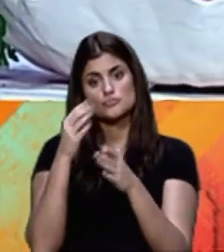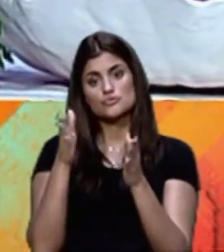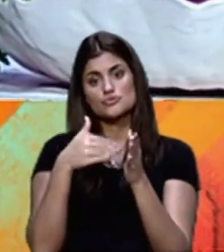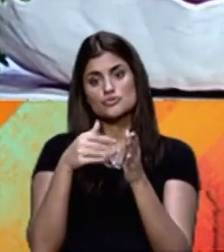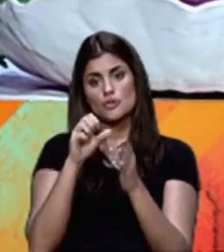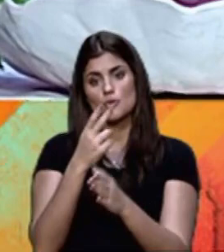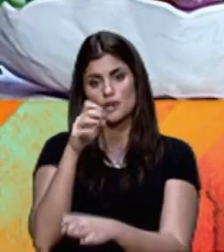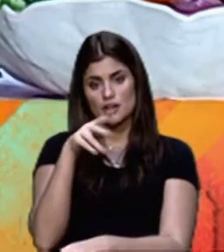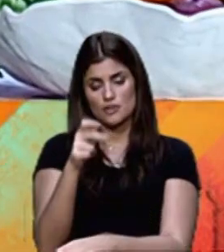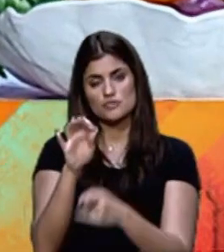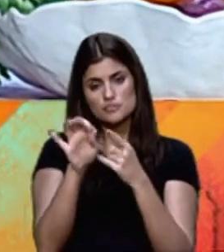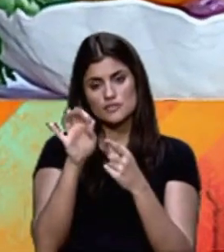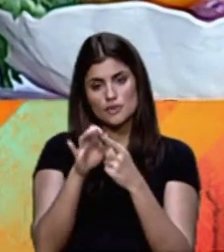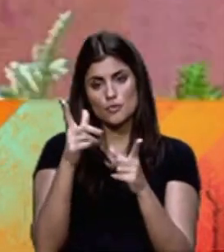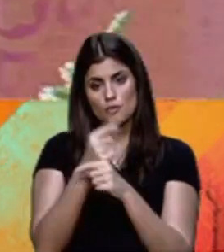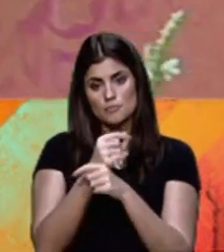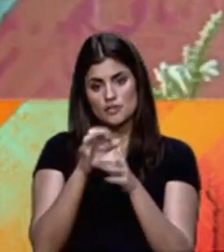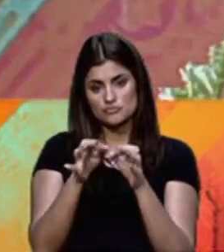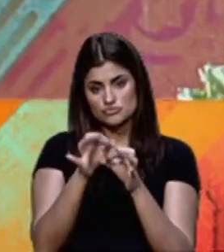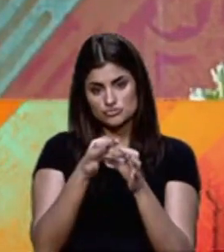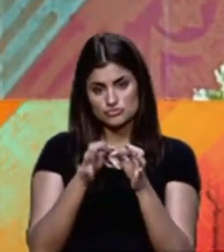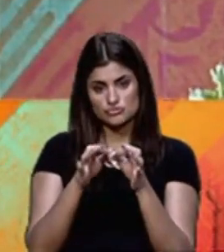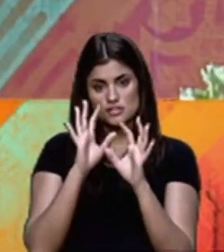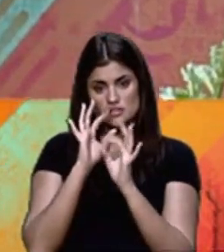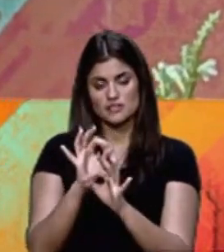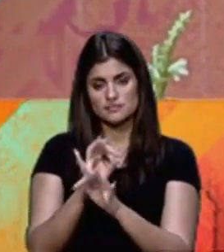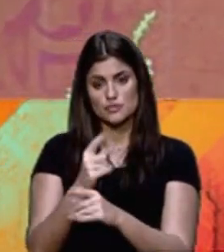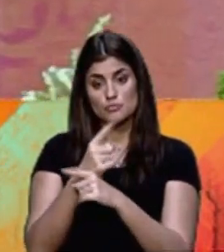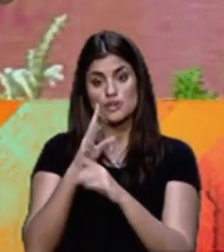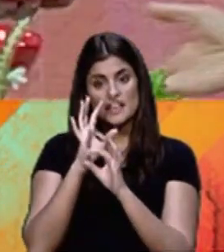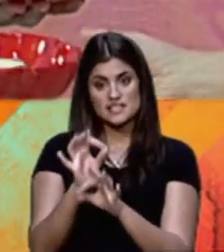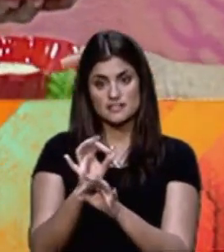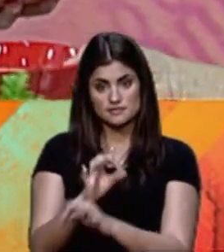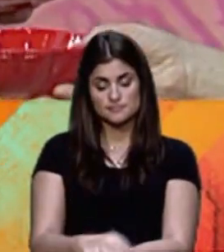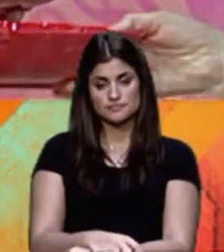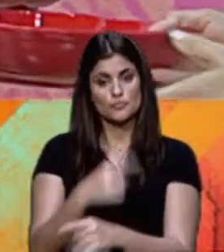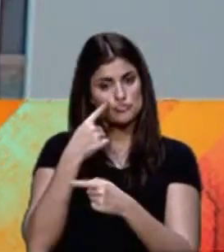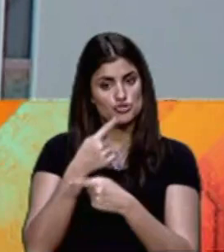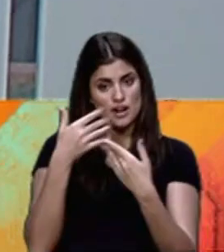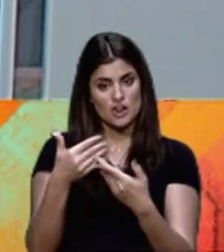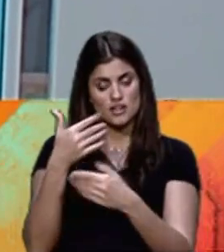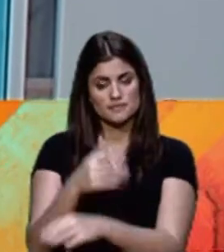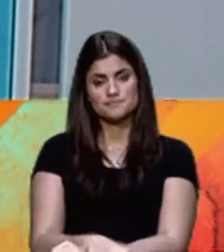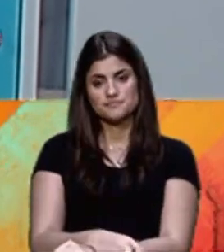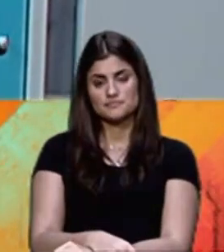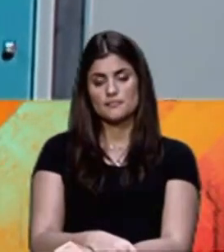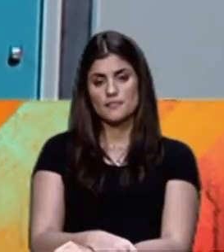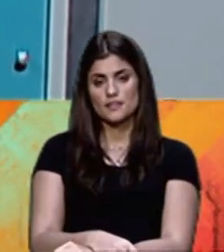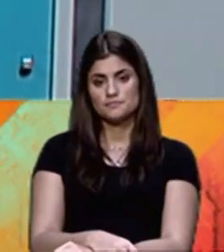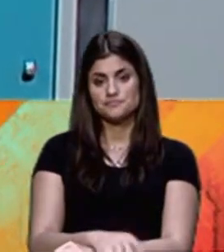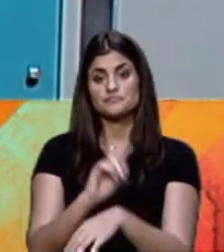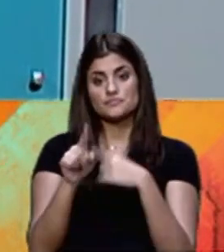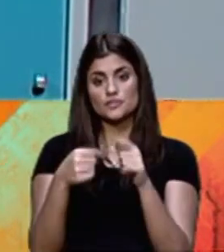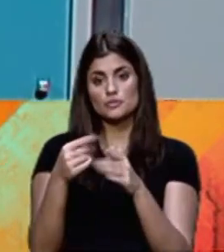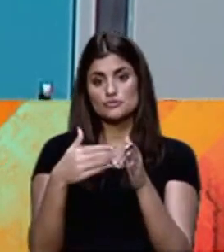Tem alguma especificidade? A quinoa compra o grão, está aqui. Pois, porque ele vem assim, deixa eu mostrar. Aqui, uhum, ok, e depois